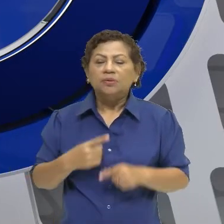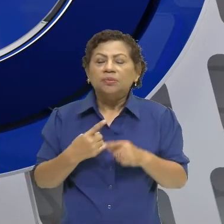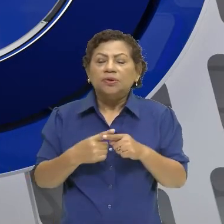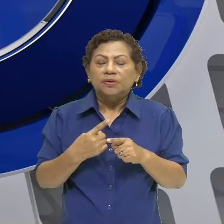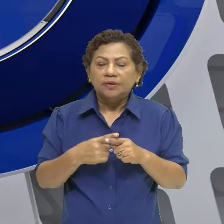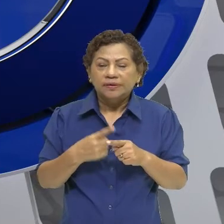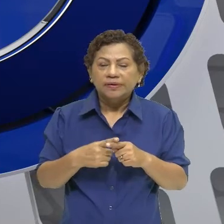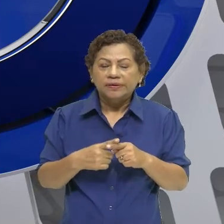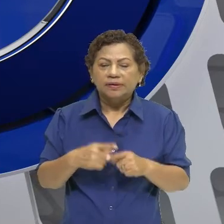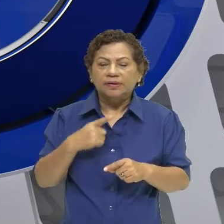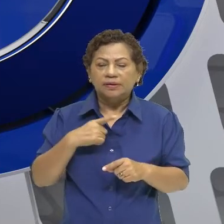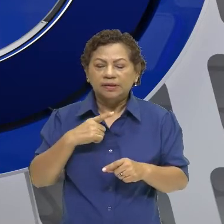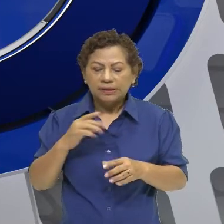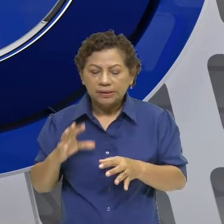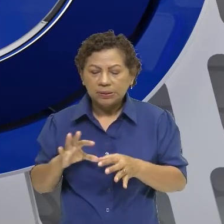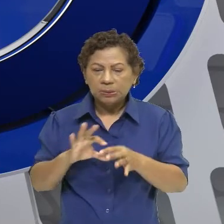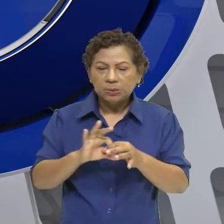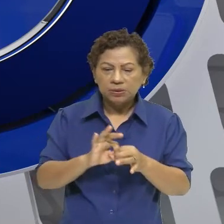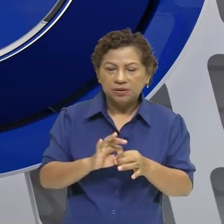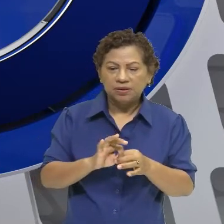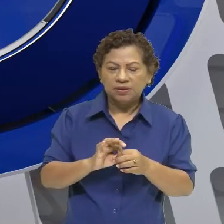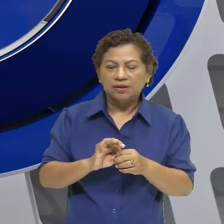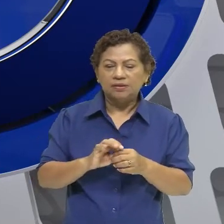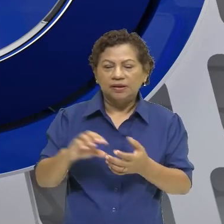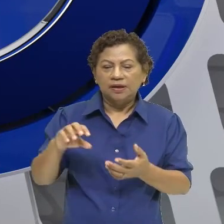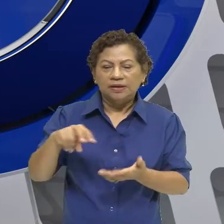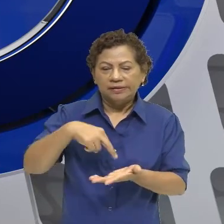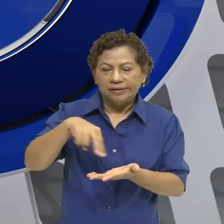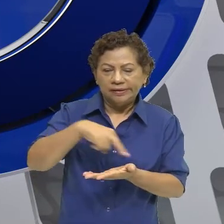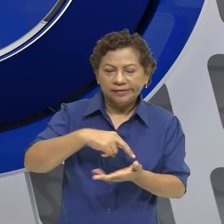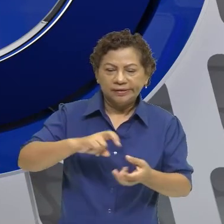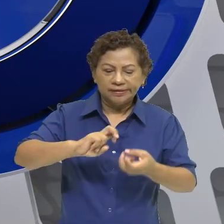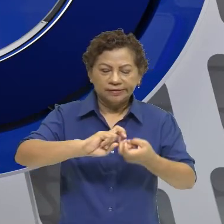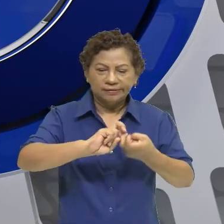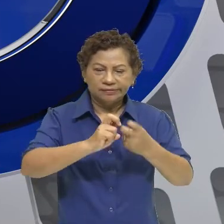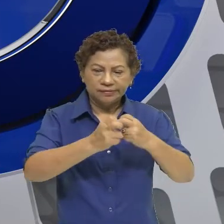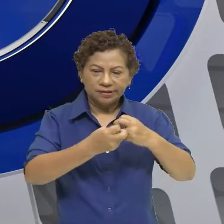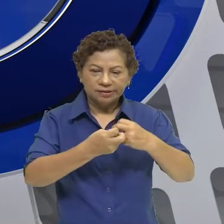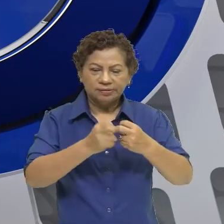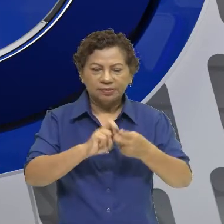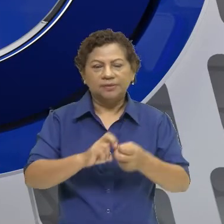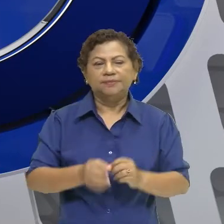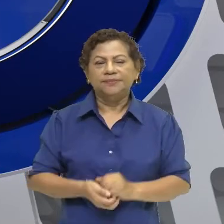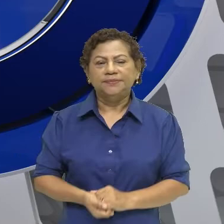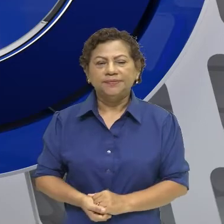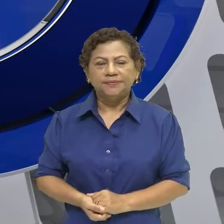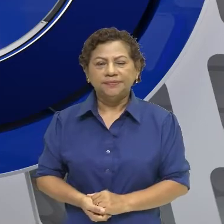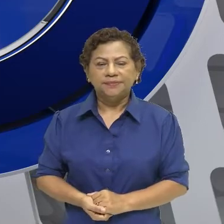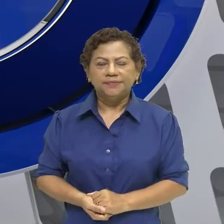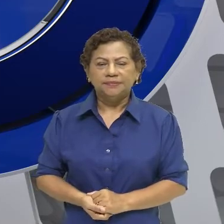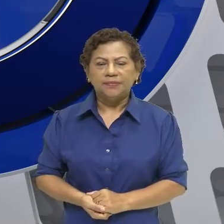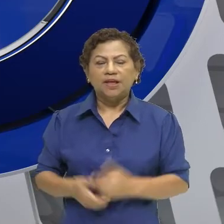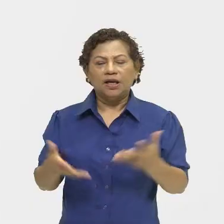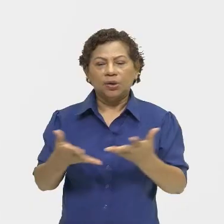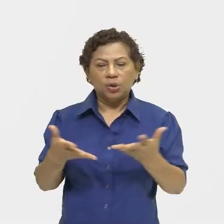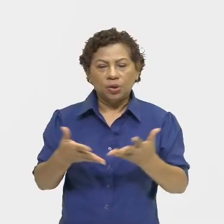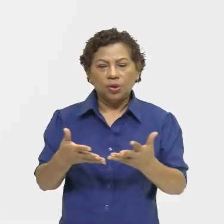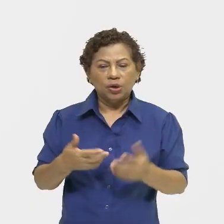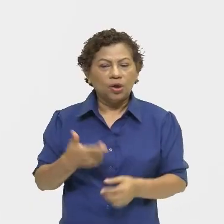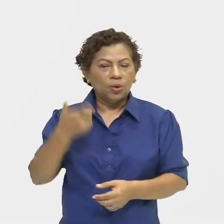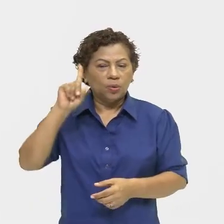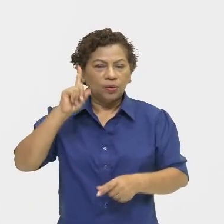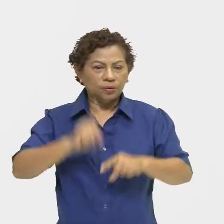do acompanhamento da capoeira. Então, isso deixou ele ser bem conhecido. Nós vamos falar agora do cachixi. O cachixi,